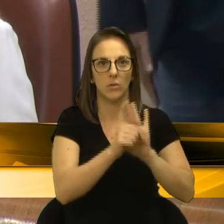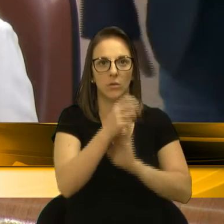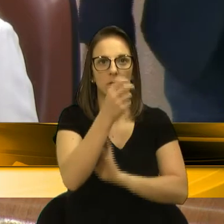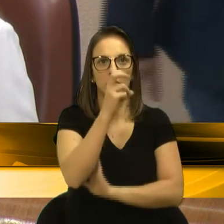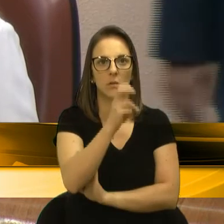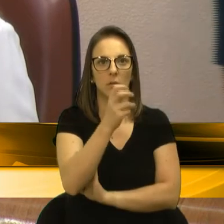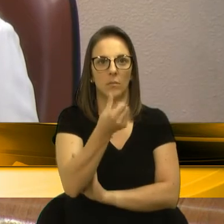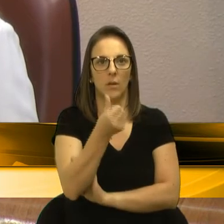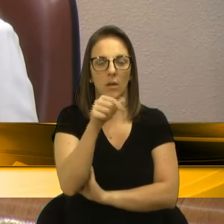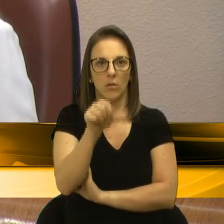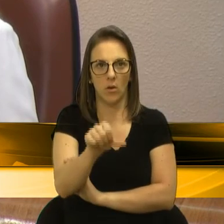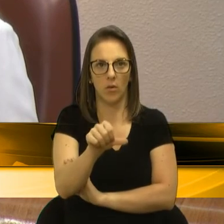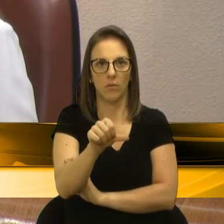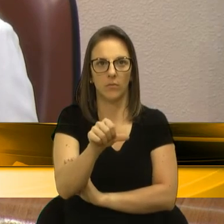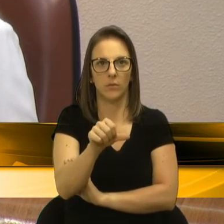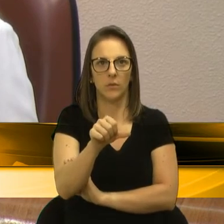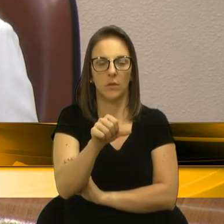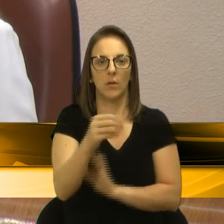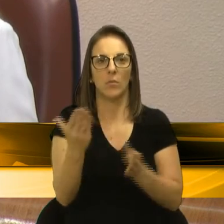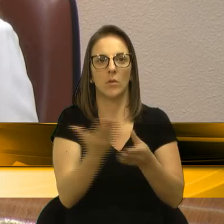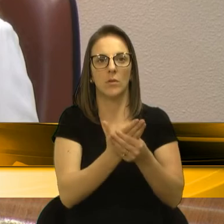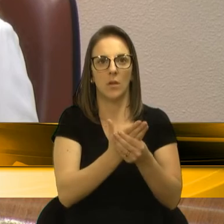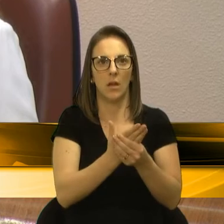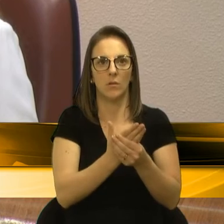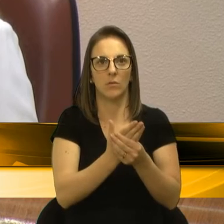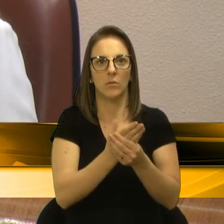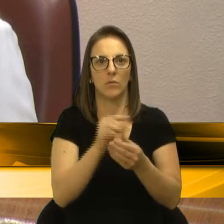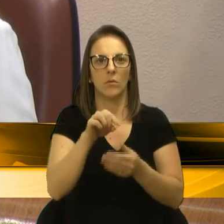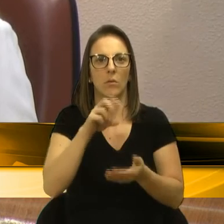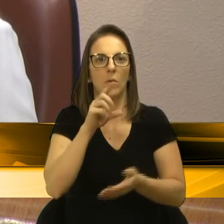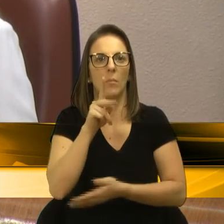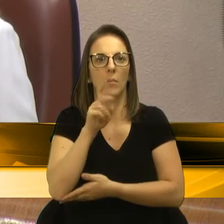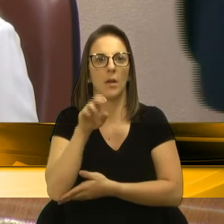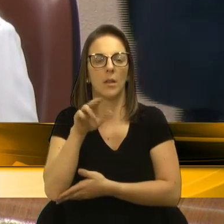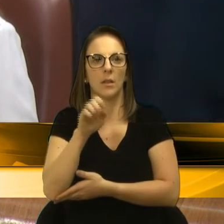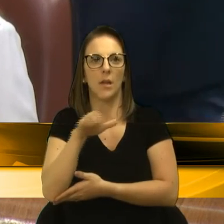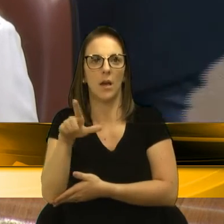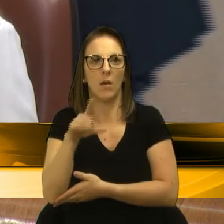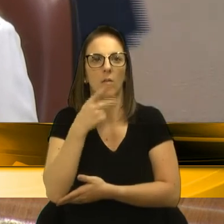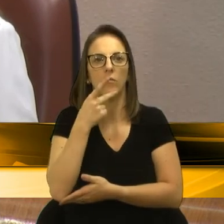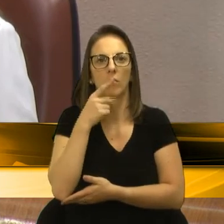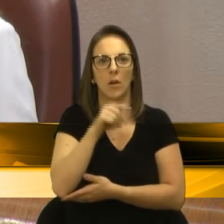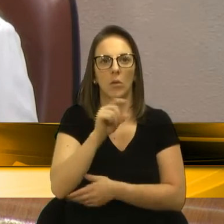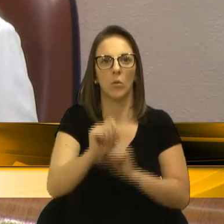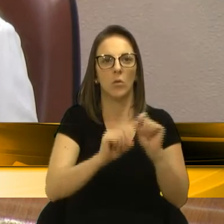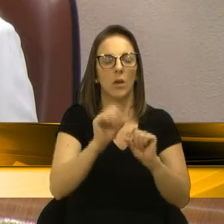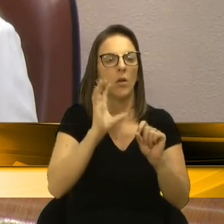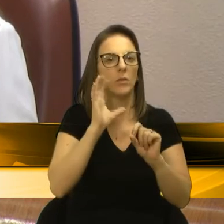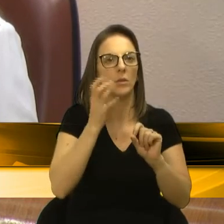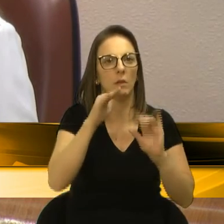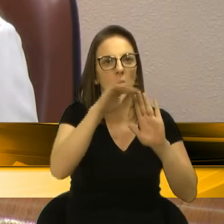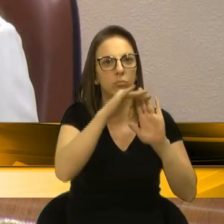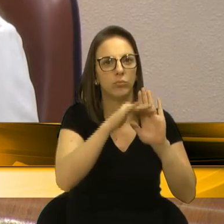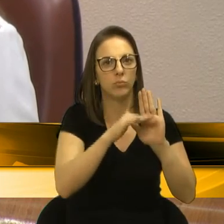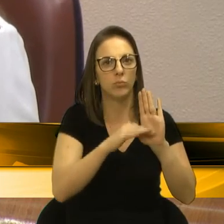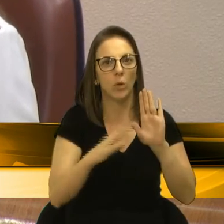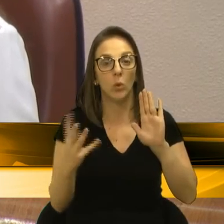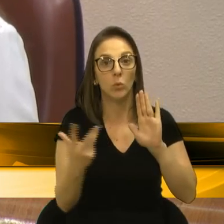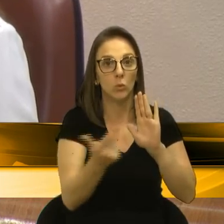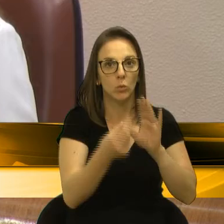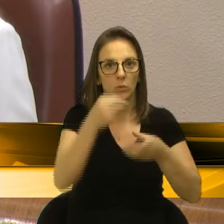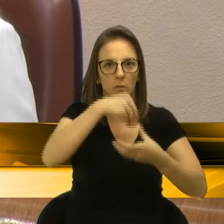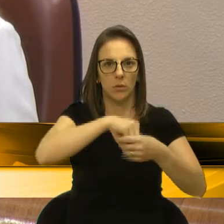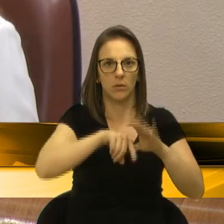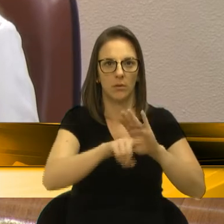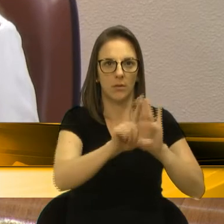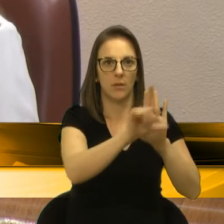de Processo Penal, as omissões da denúncia ou da queixa, da representação ou nos processos das contravenções penais da portaria ou do auto de prisão em